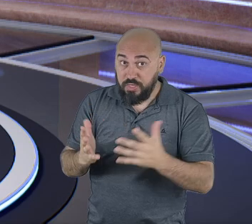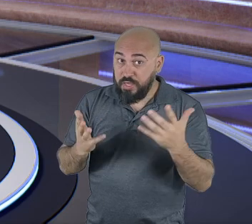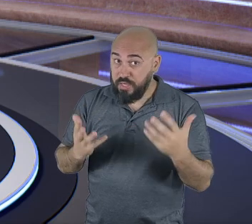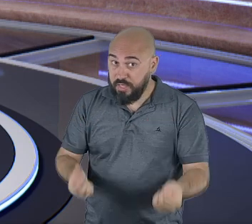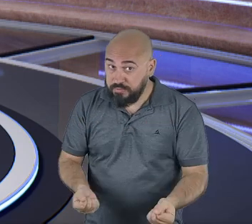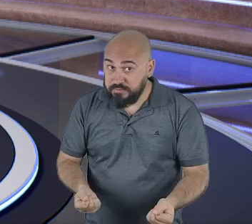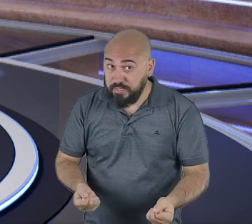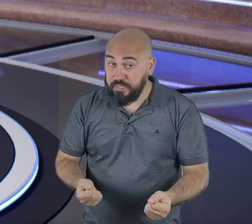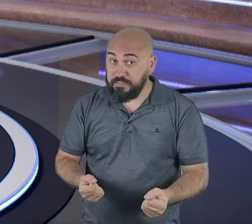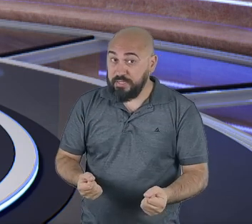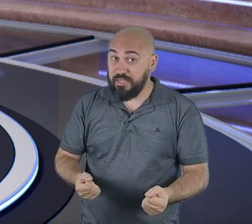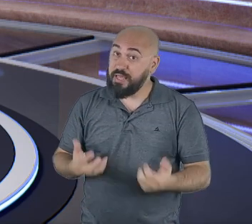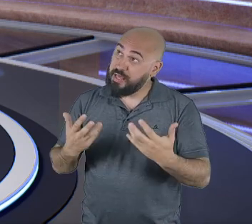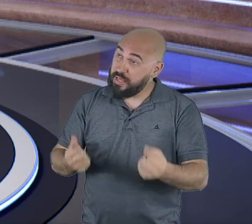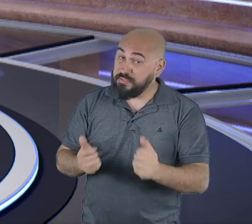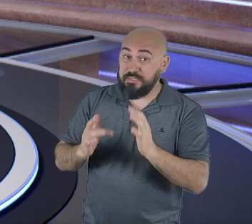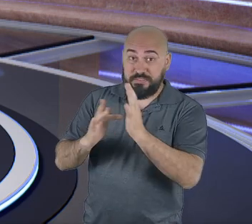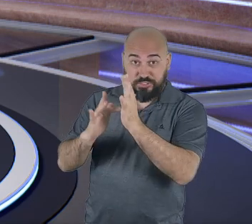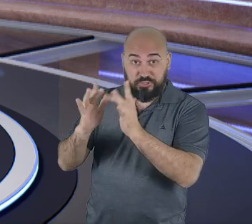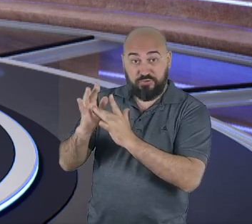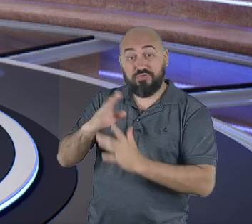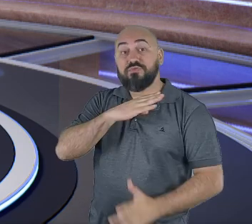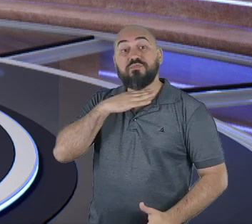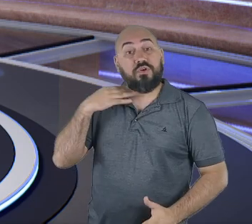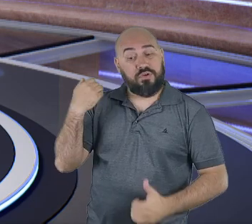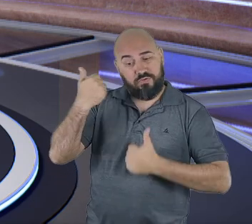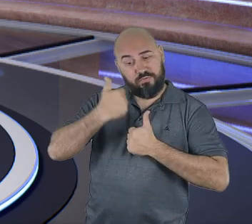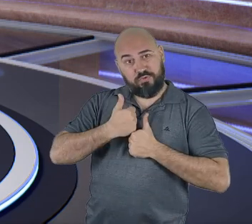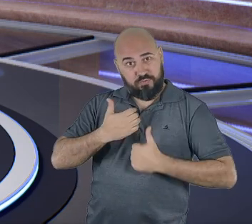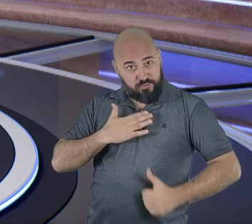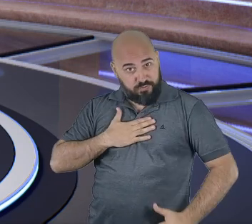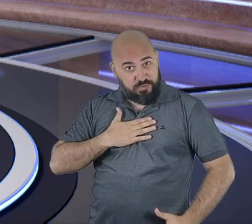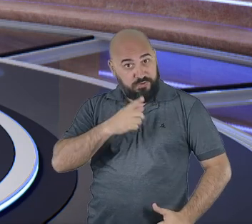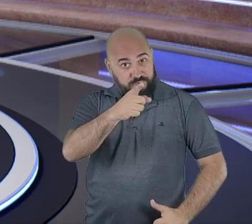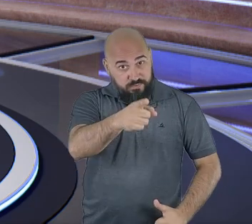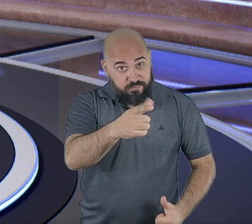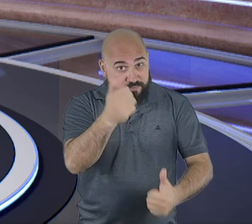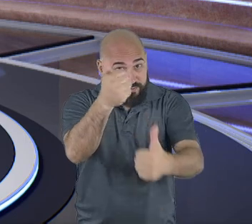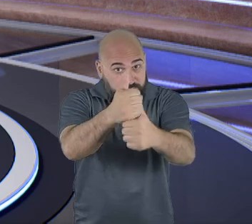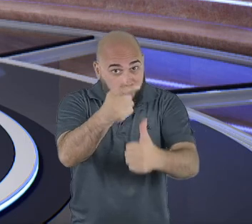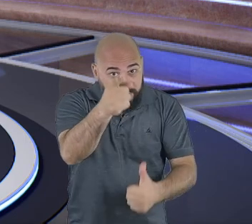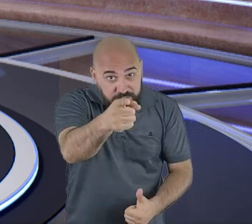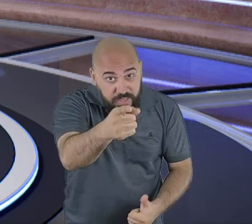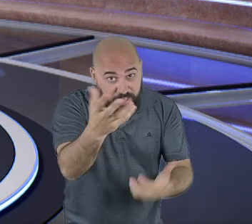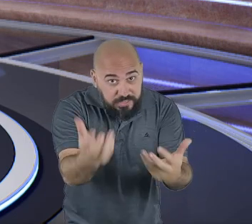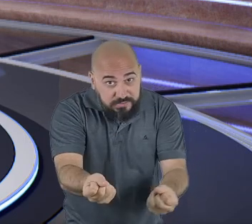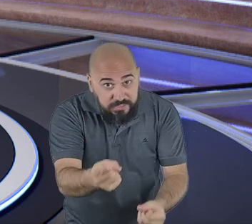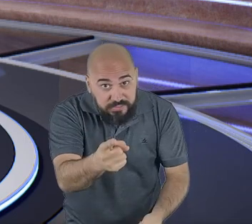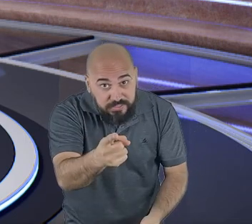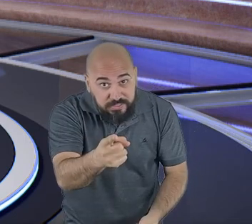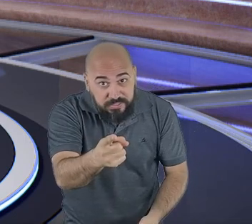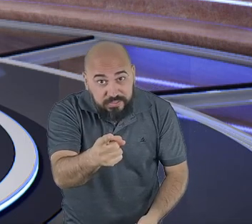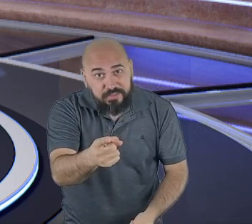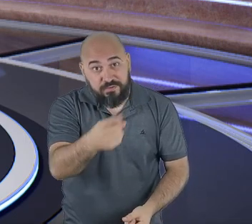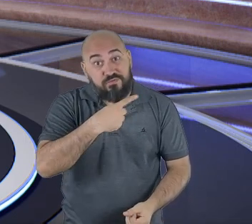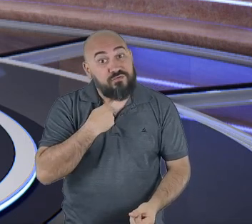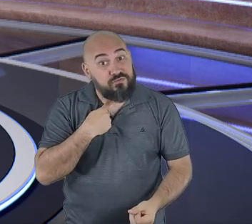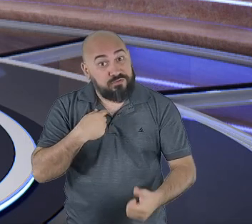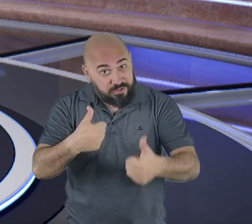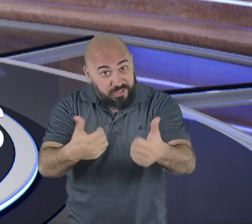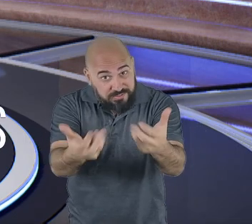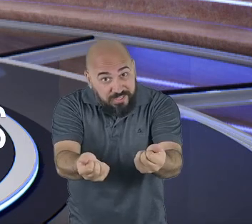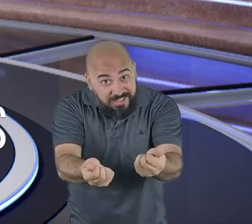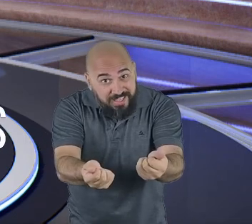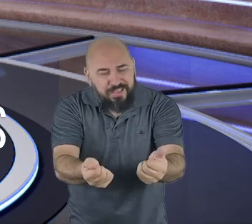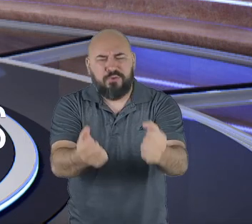Cristo? Você aceita o sacrifício dele na cruz do Calvário? Se é esse o seu desejo, se essa é a sua vontade, eu